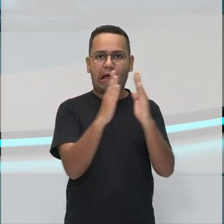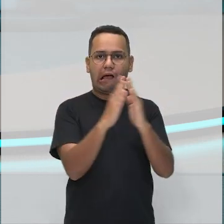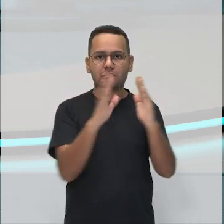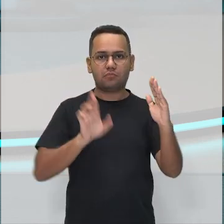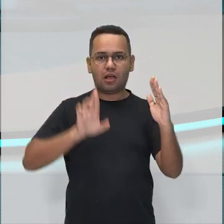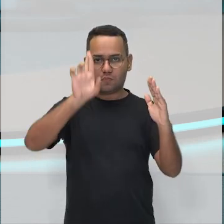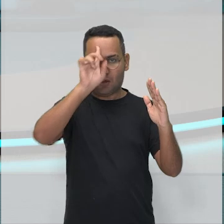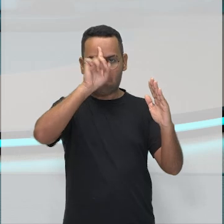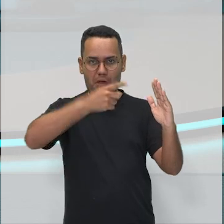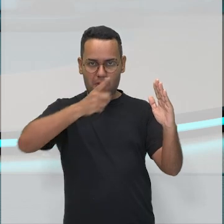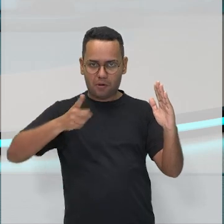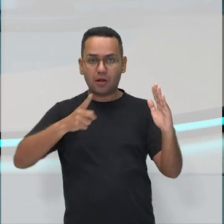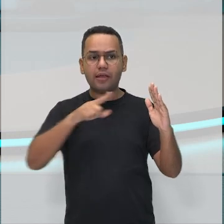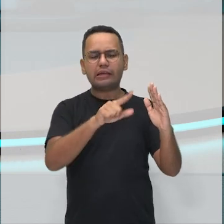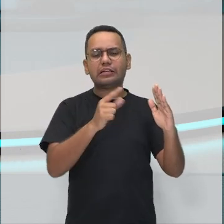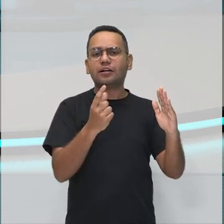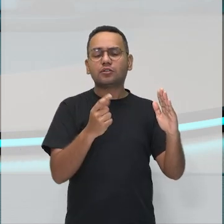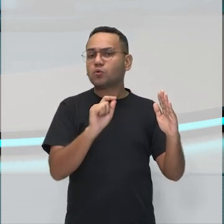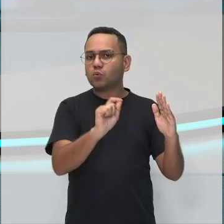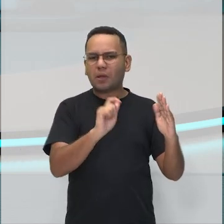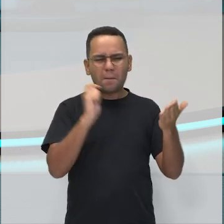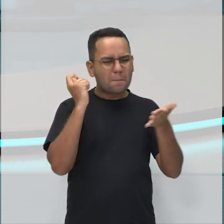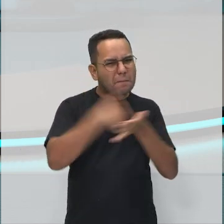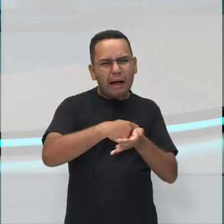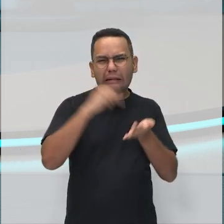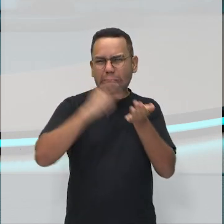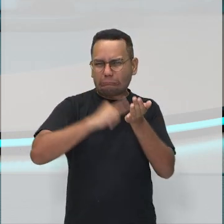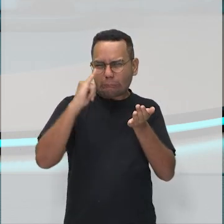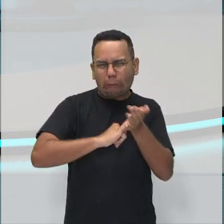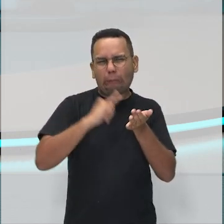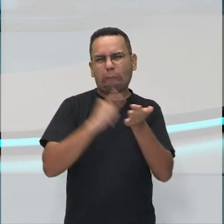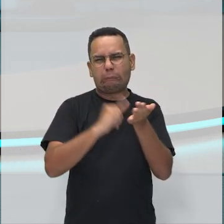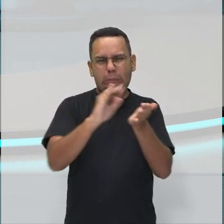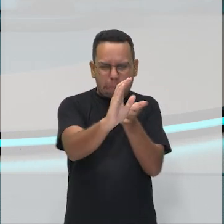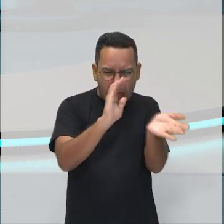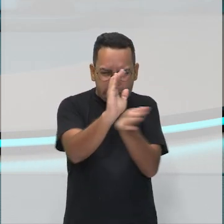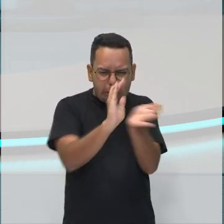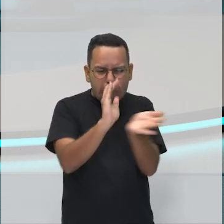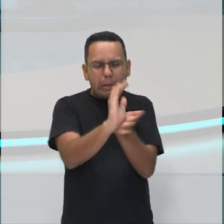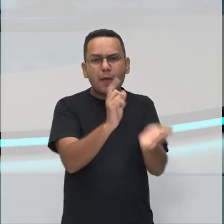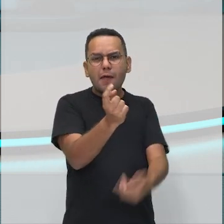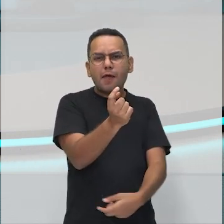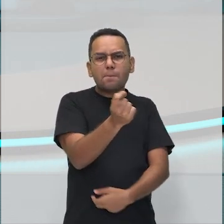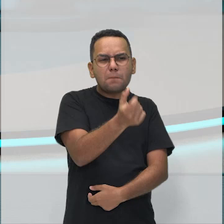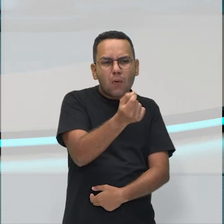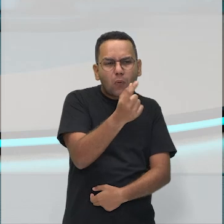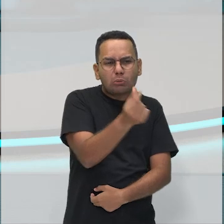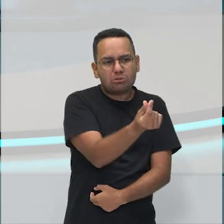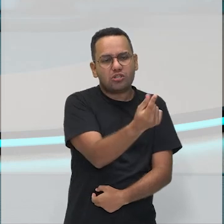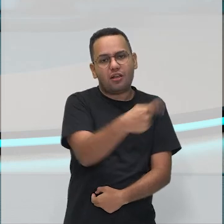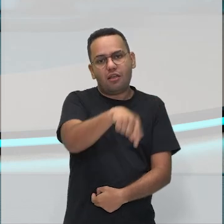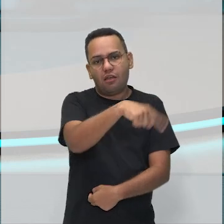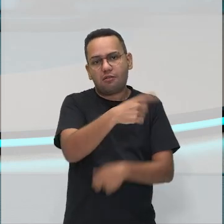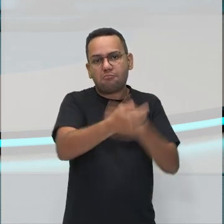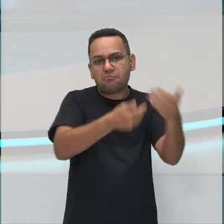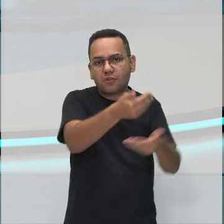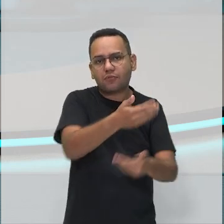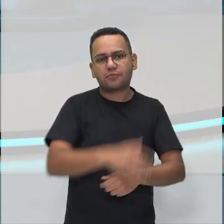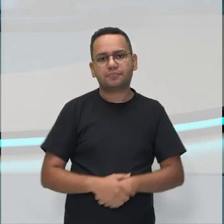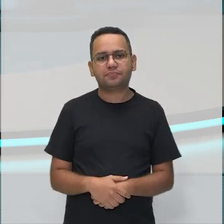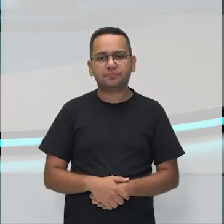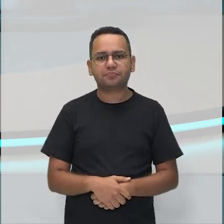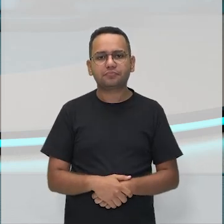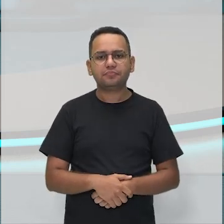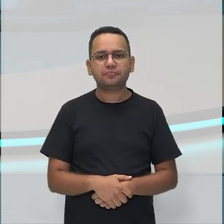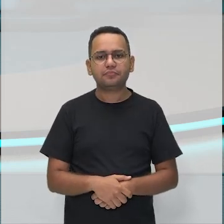das borrachas. Então percebam que nós temos essa realidade aqui no norte, né, nesse período. E o 15